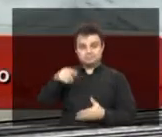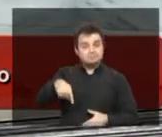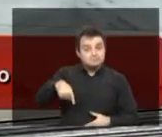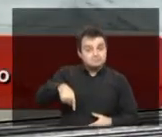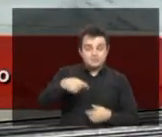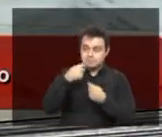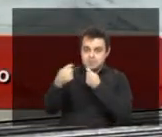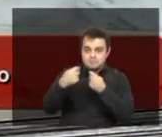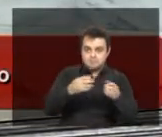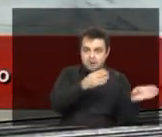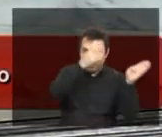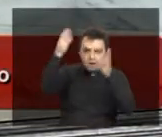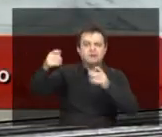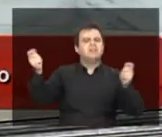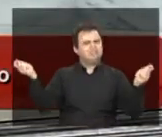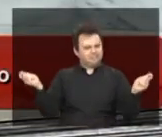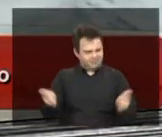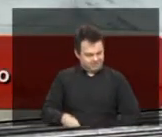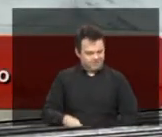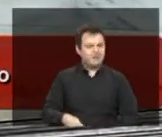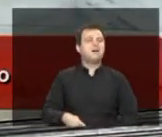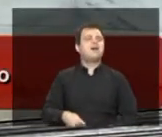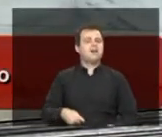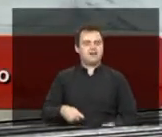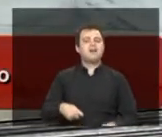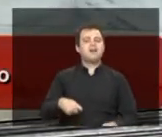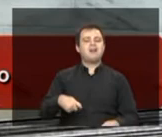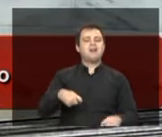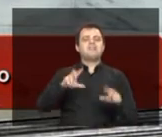quiser rever essa entrevista, ela vai estar na íntegra